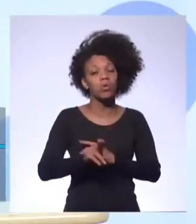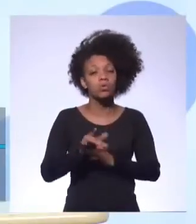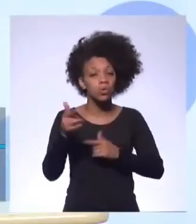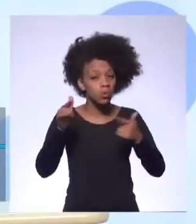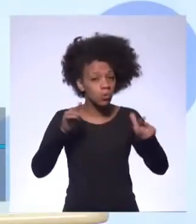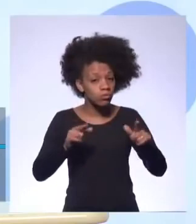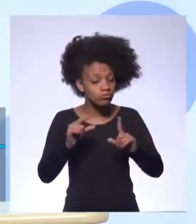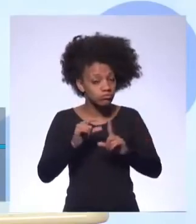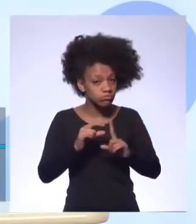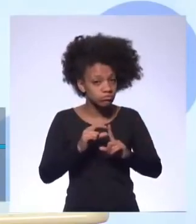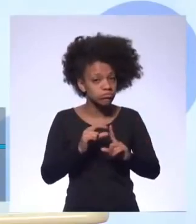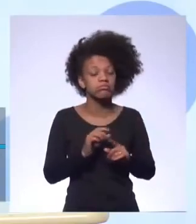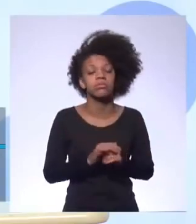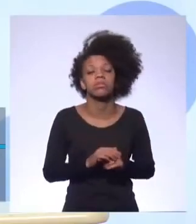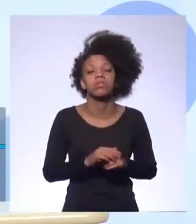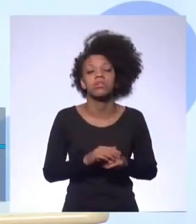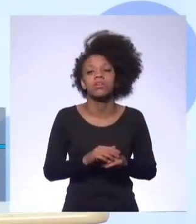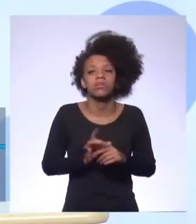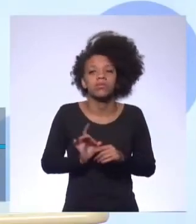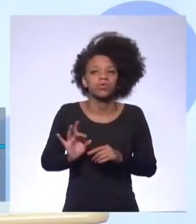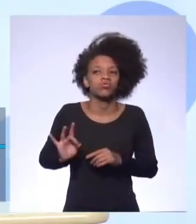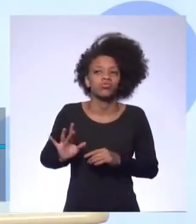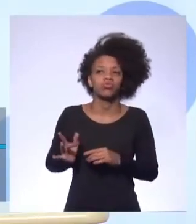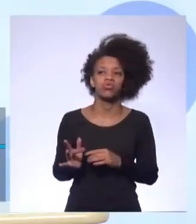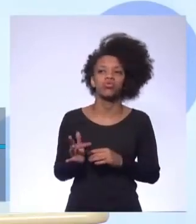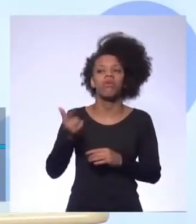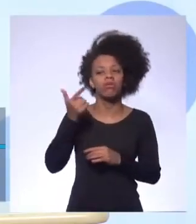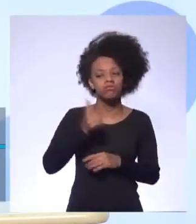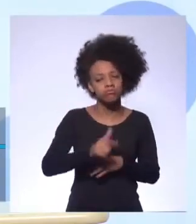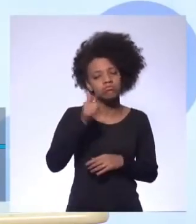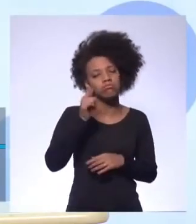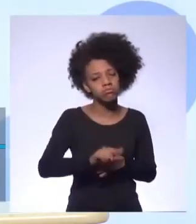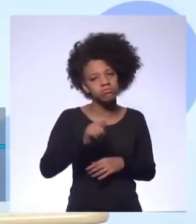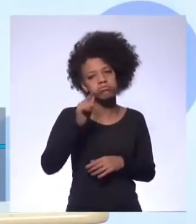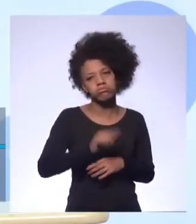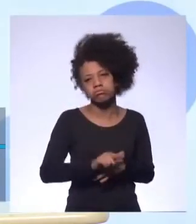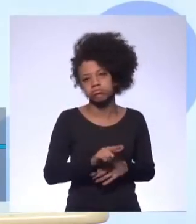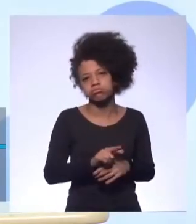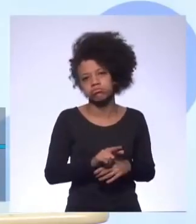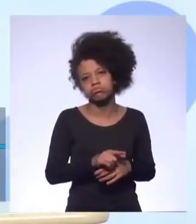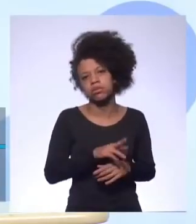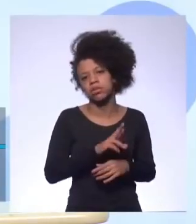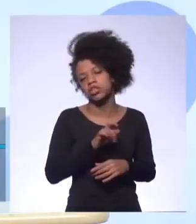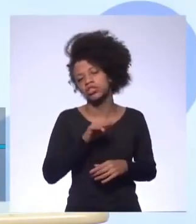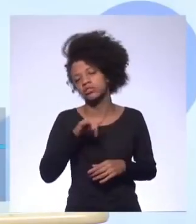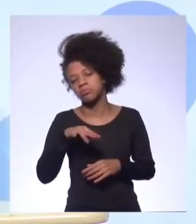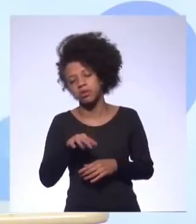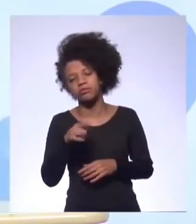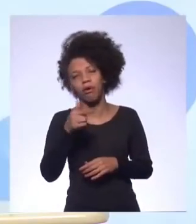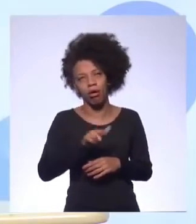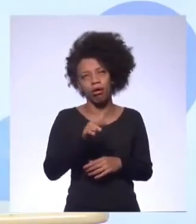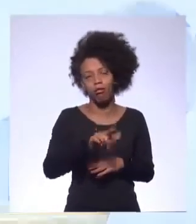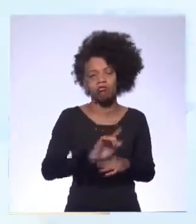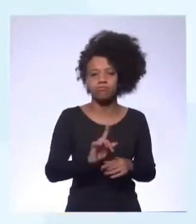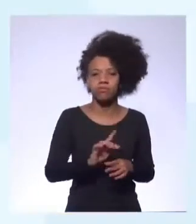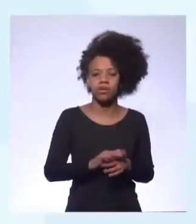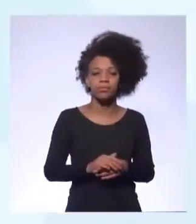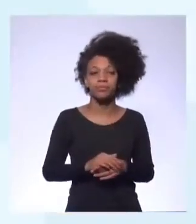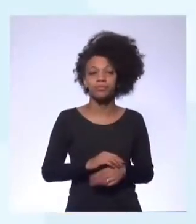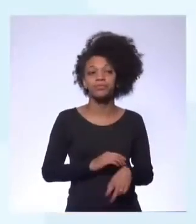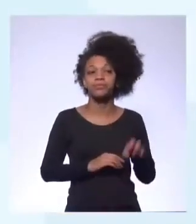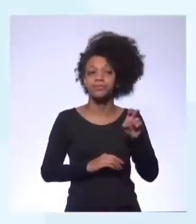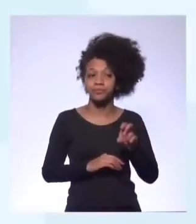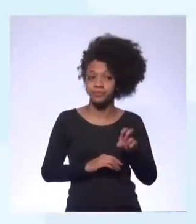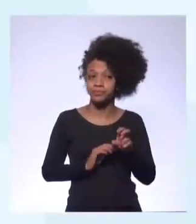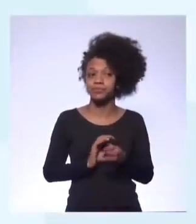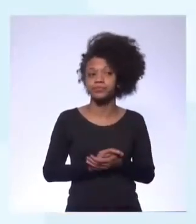outras palavras, né? E não só repetindo o regimento e tudo mais. Vamos lá. Quinto. Agora dá para fazer também no